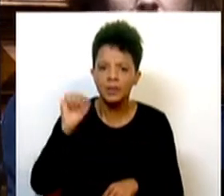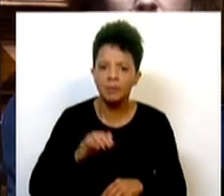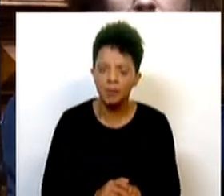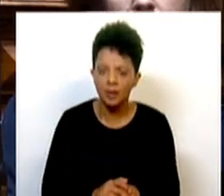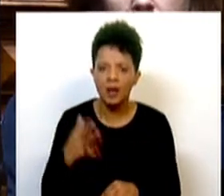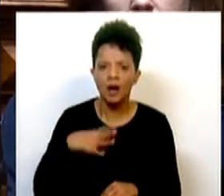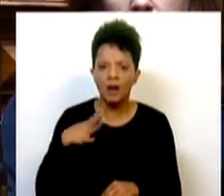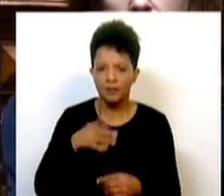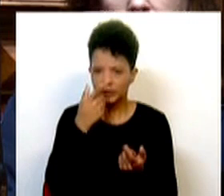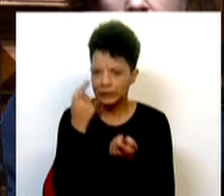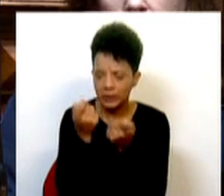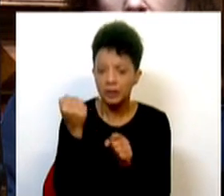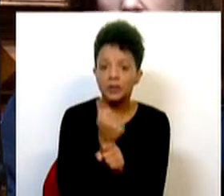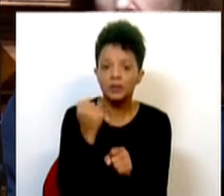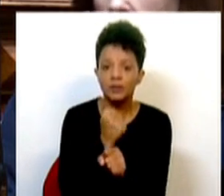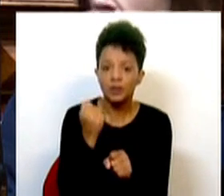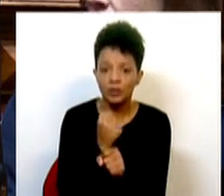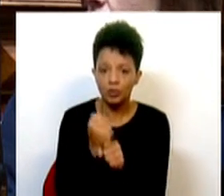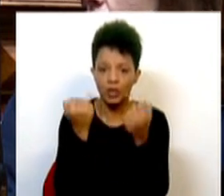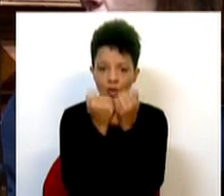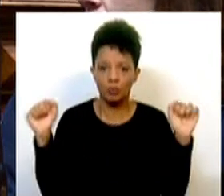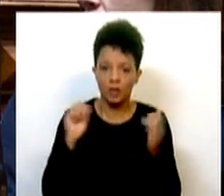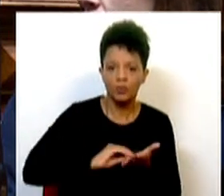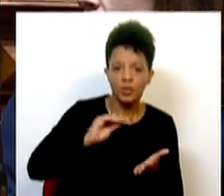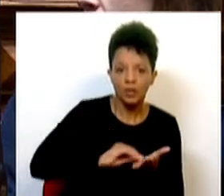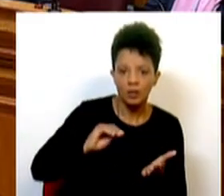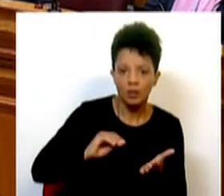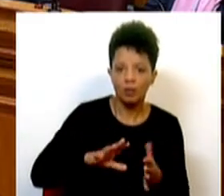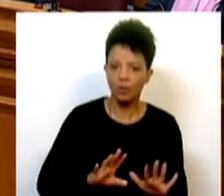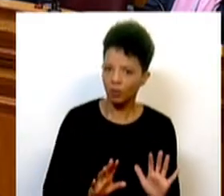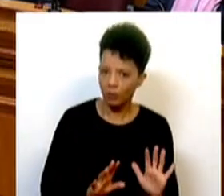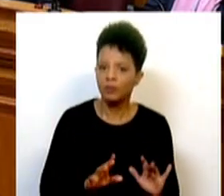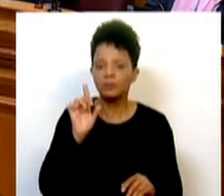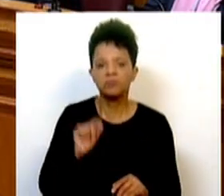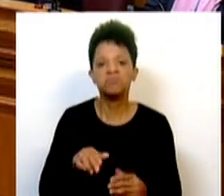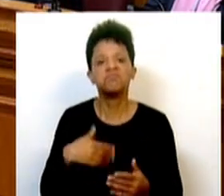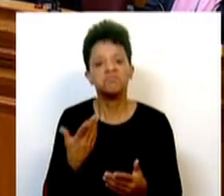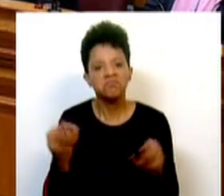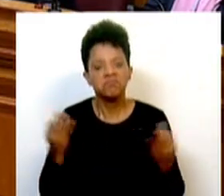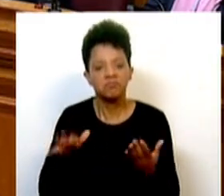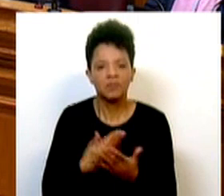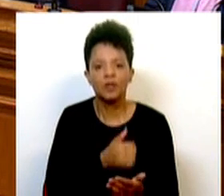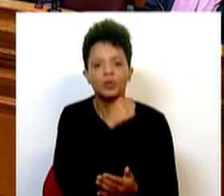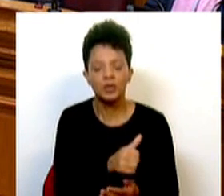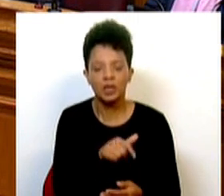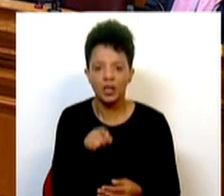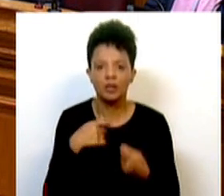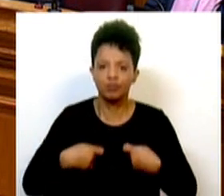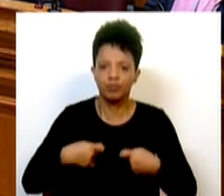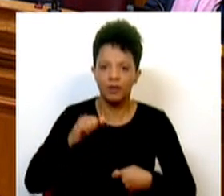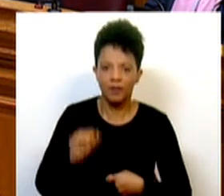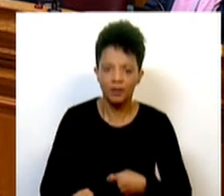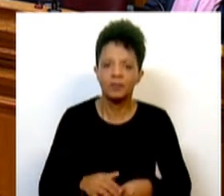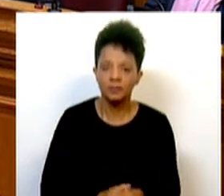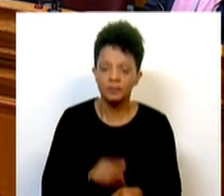querer equiparar os serviços dotados de autonomia administrativa, o que significa que têm competências para autorizar as suas despesas